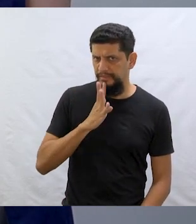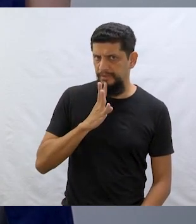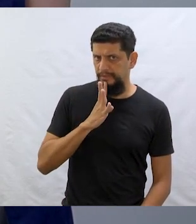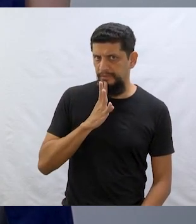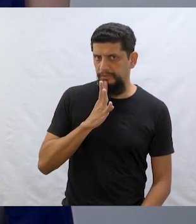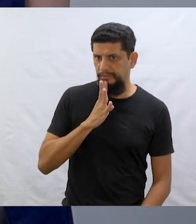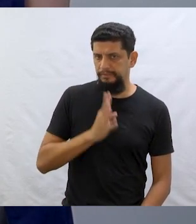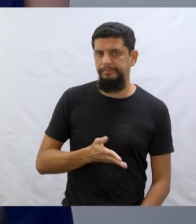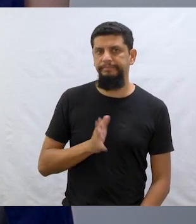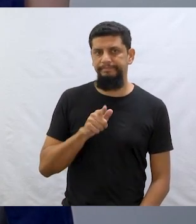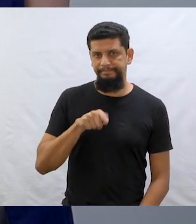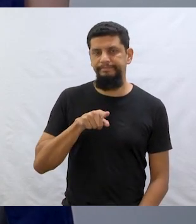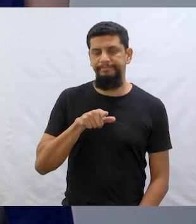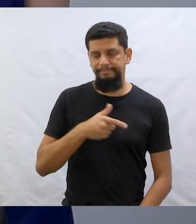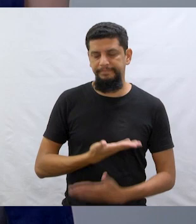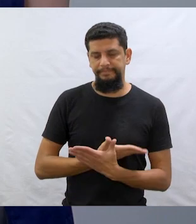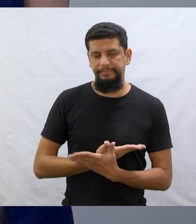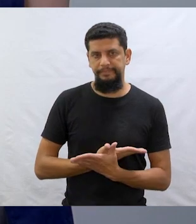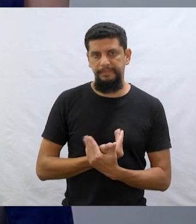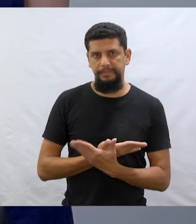conhecem. Uma